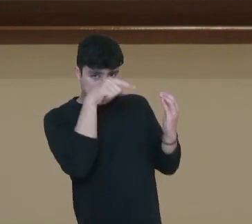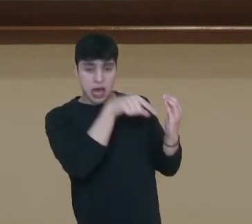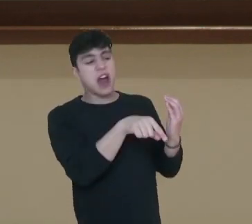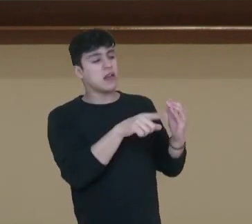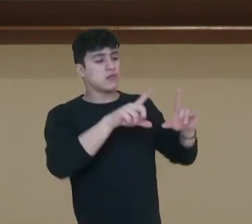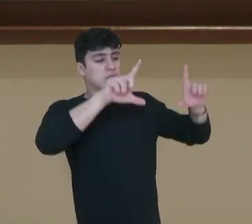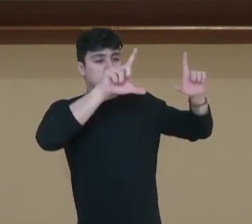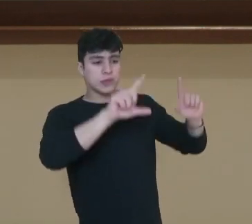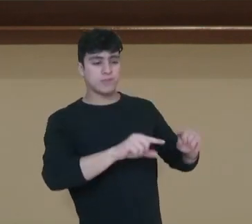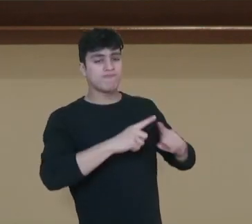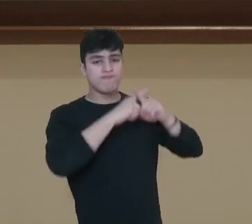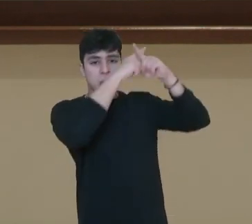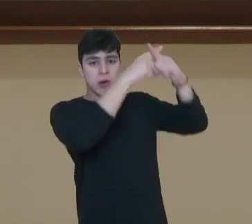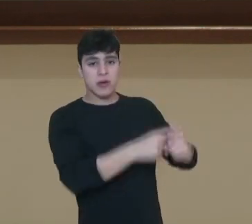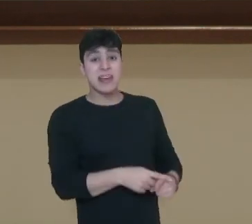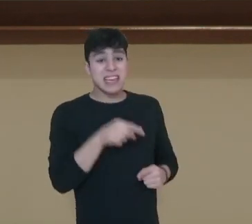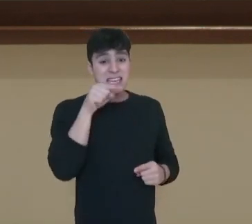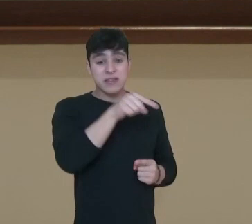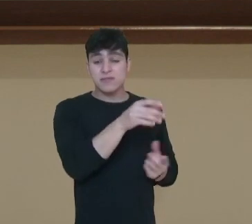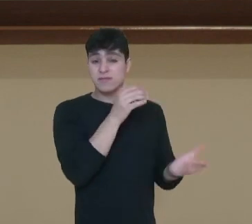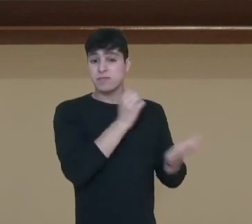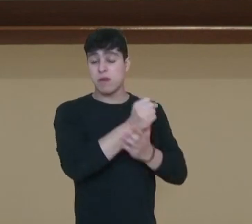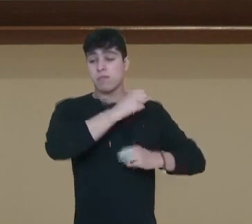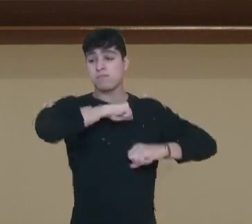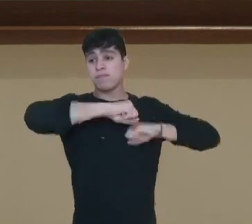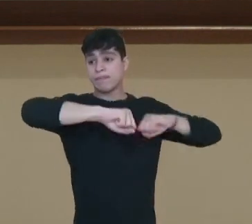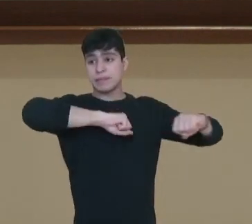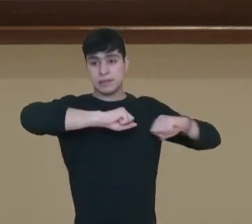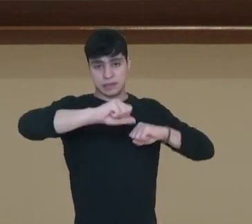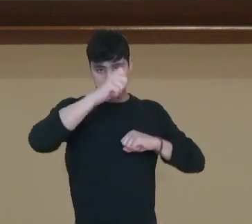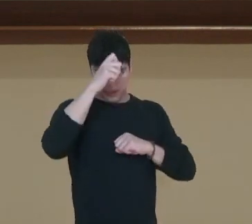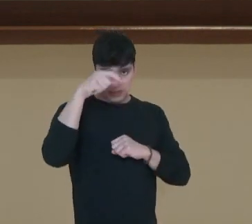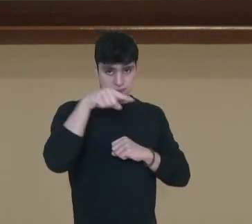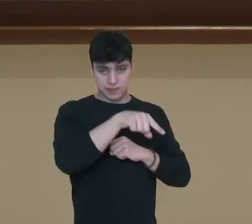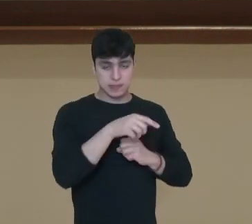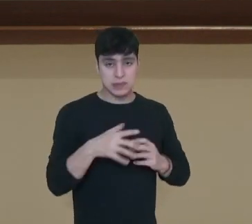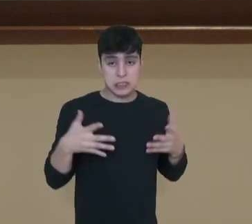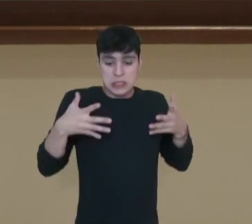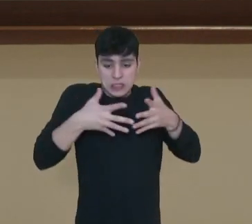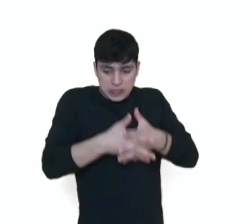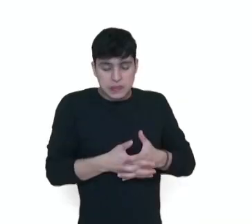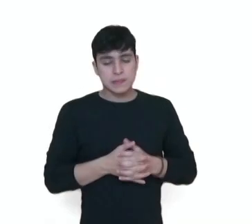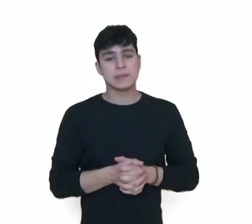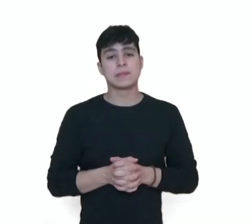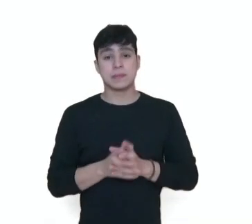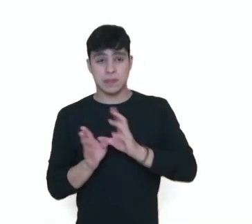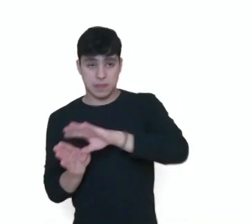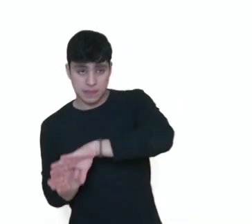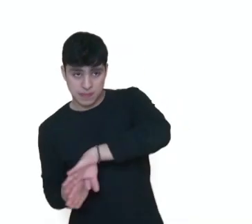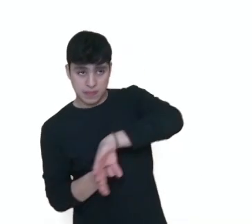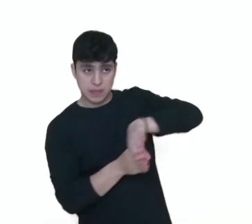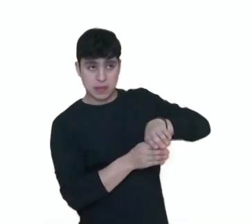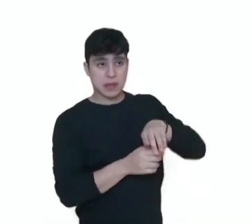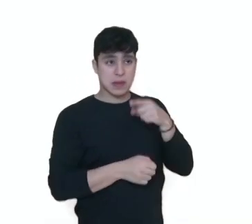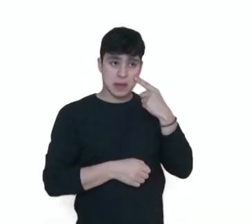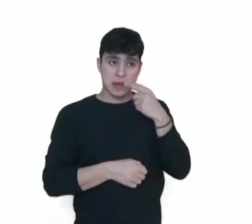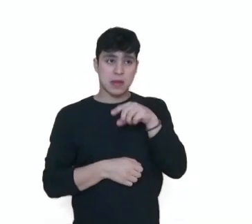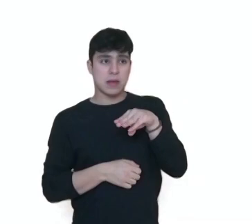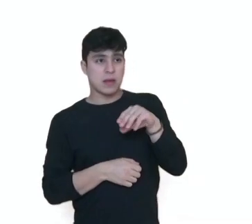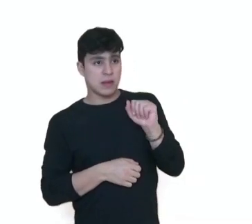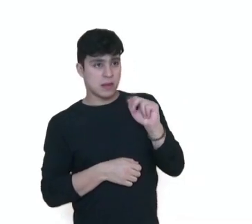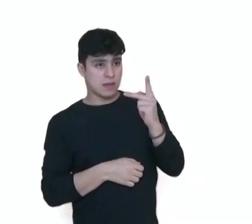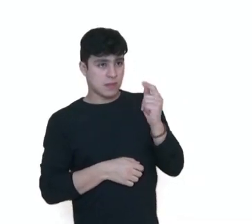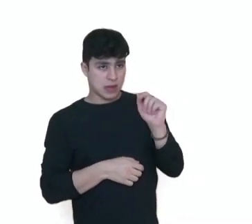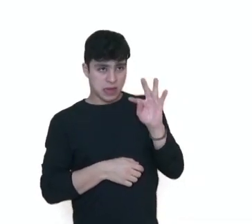conflito bem grande dentro da Índia. Bom, vamos falar aqui de Mahatma Gandhi. O